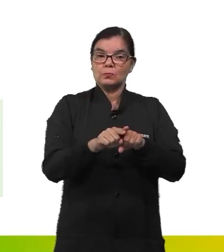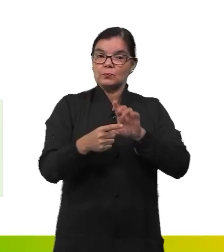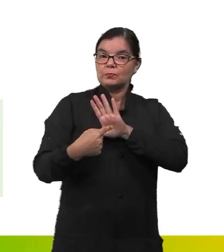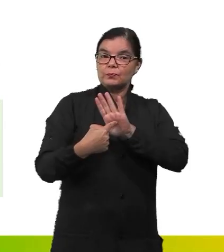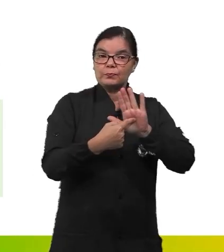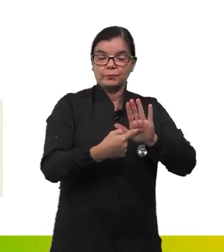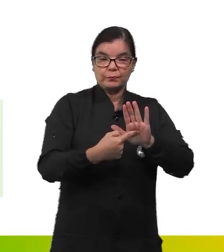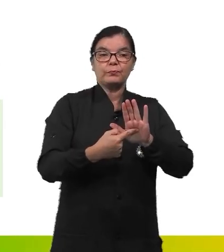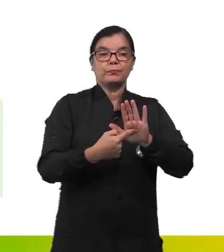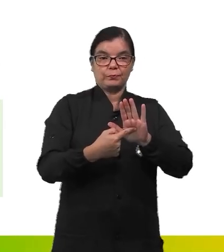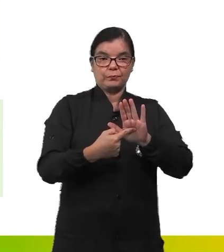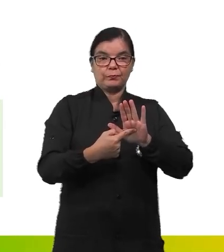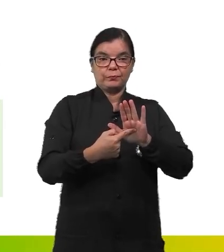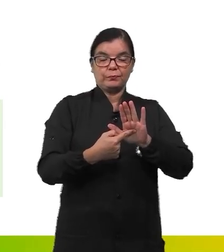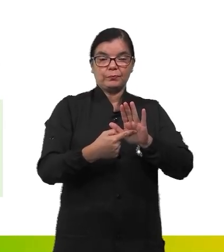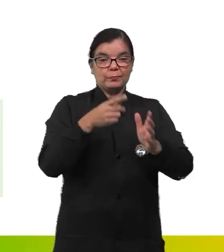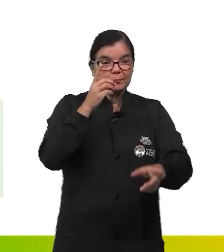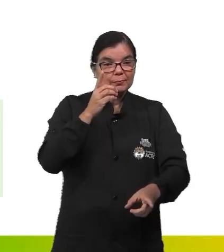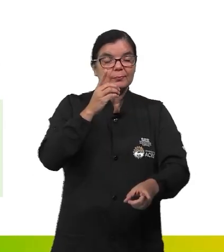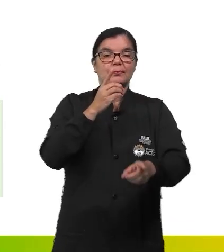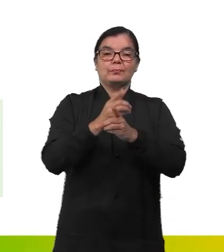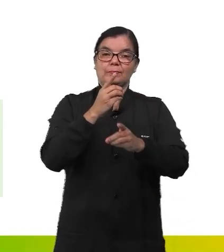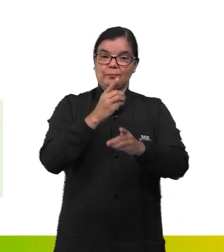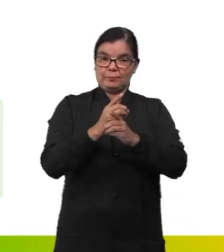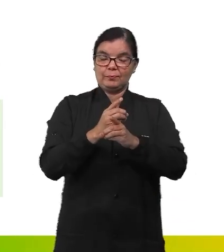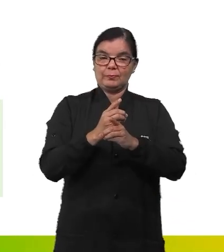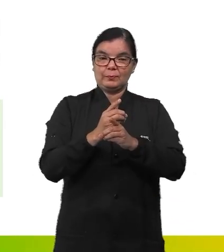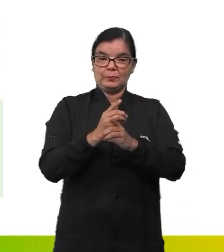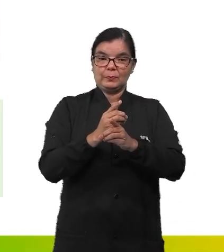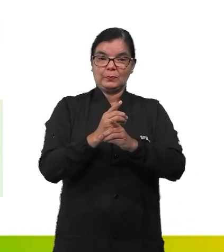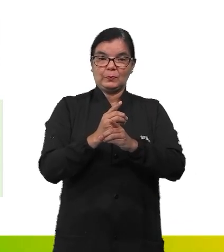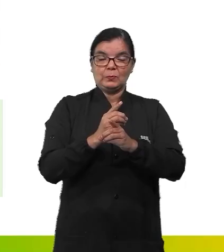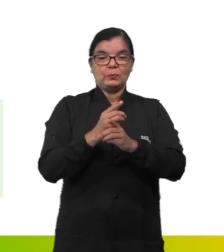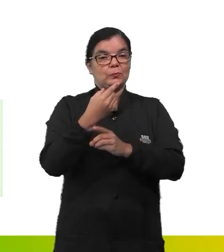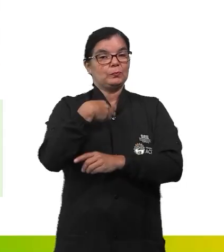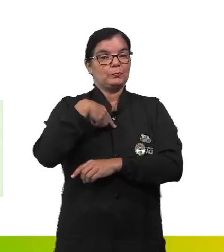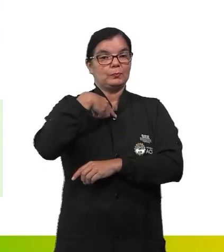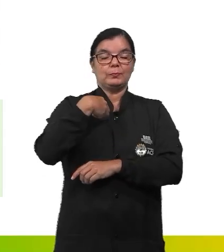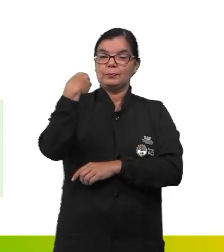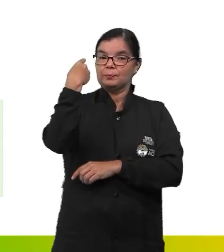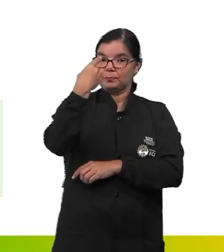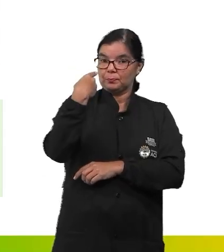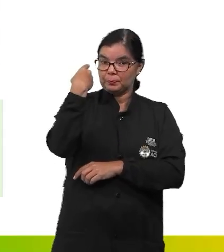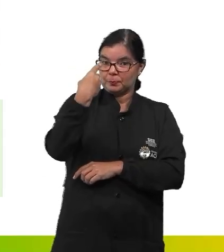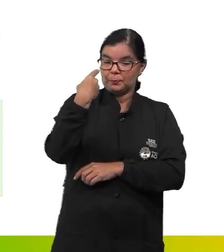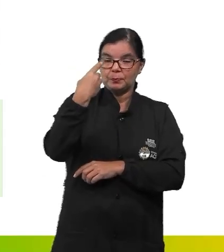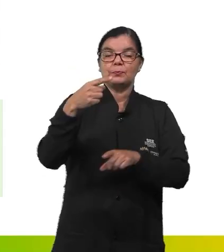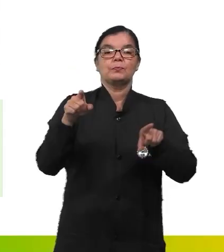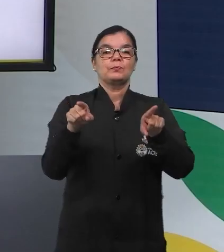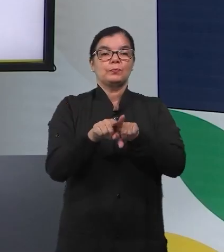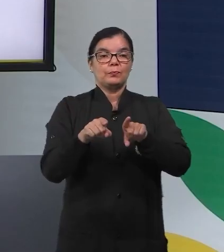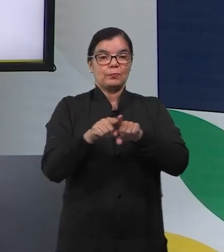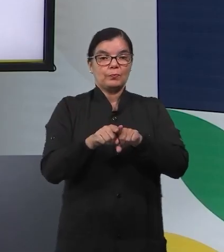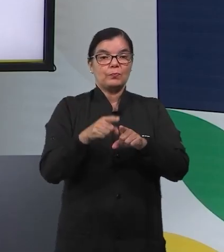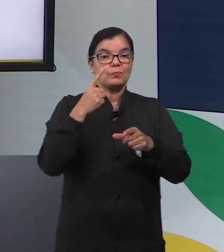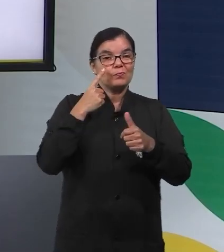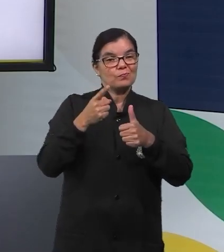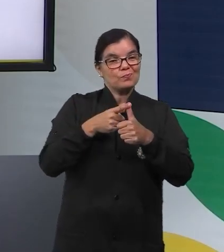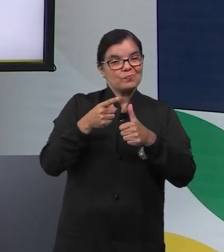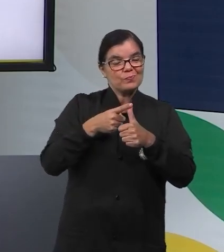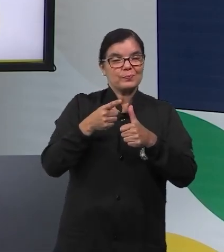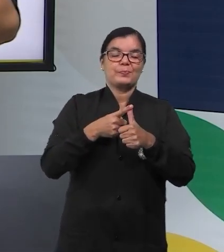da era das descobertas para Portugal. Portugal que foi pioneira, foi